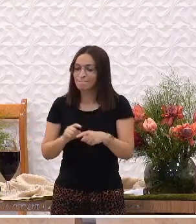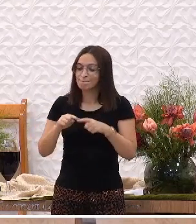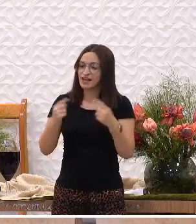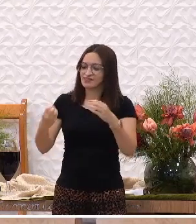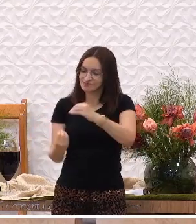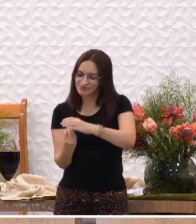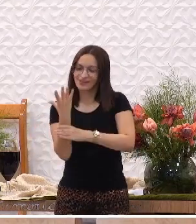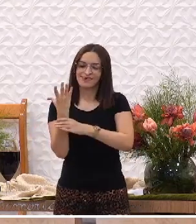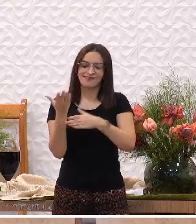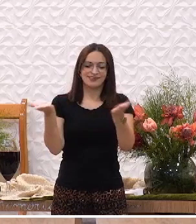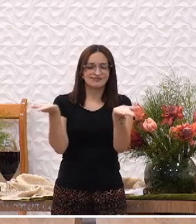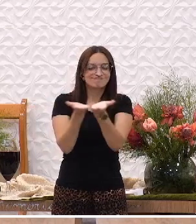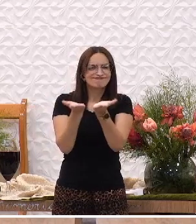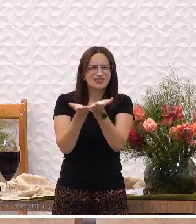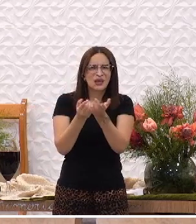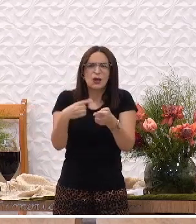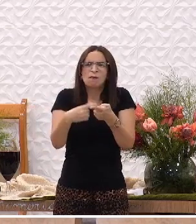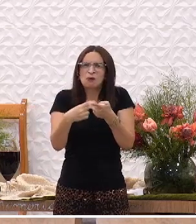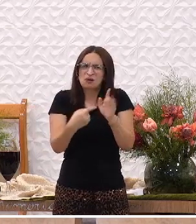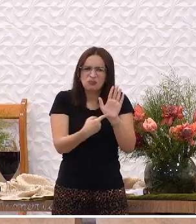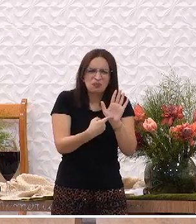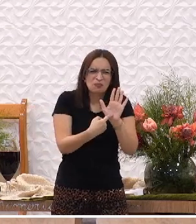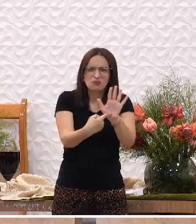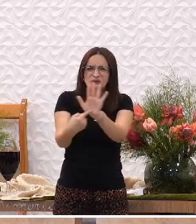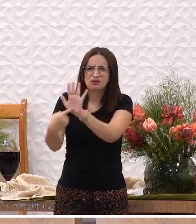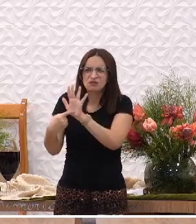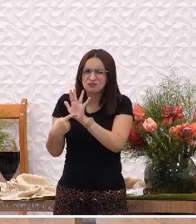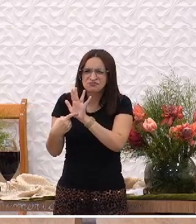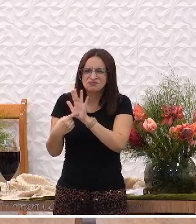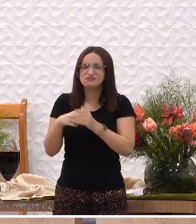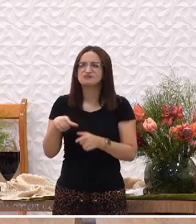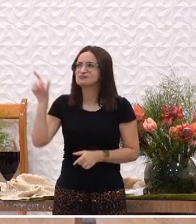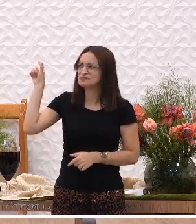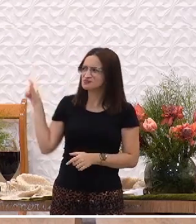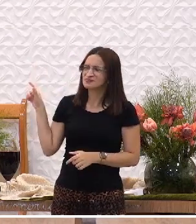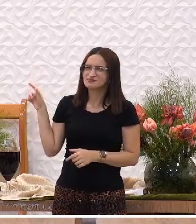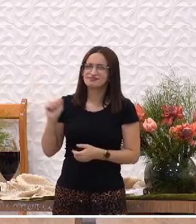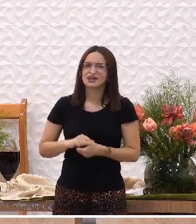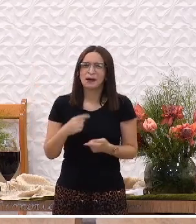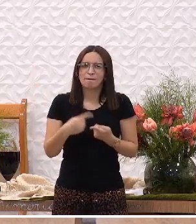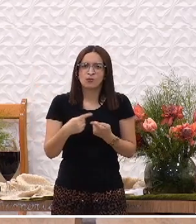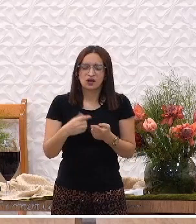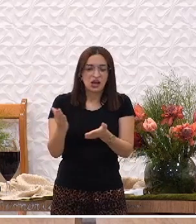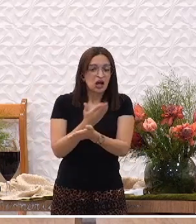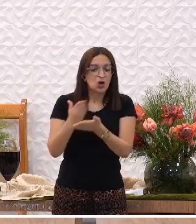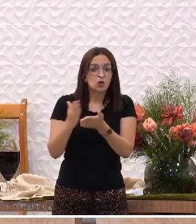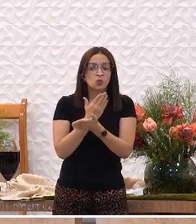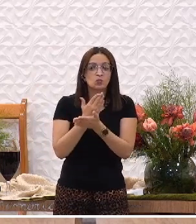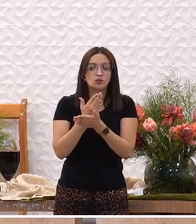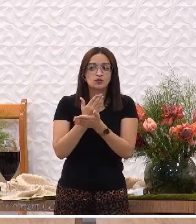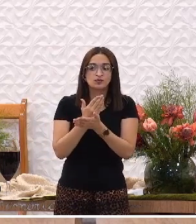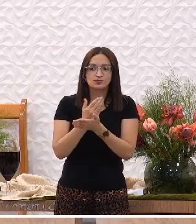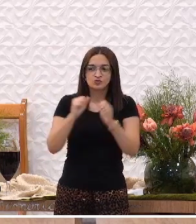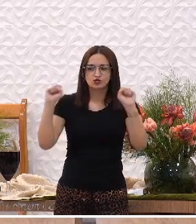Mas por que eu estou mostrando esse fluxograma, né? Porque alguns protestantes, eles adotam